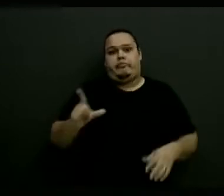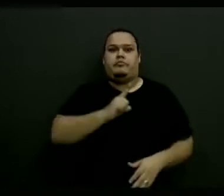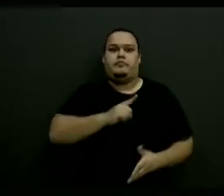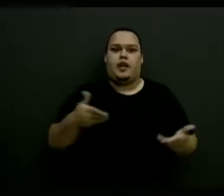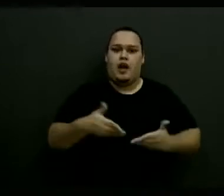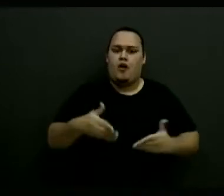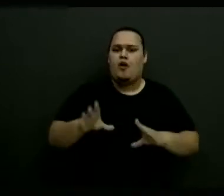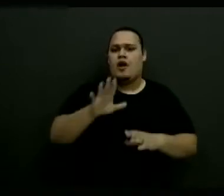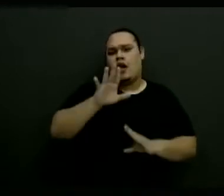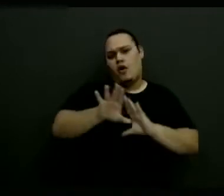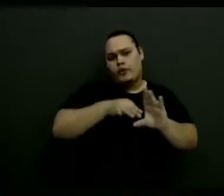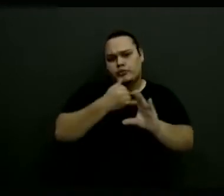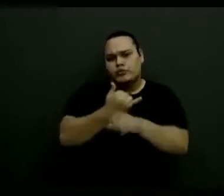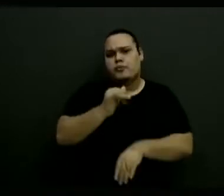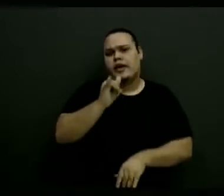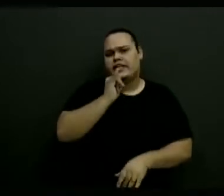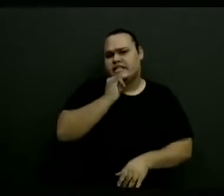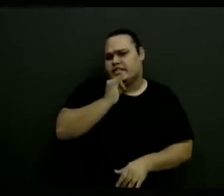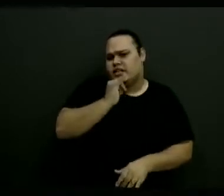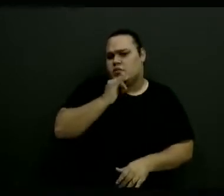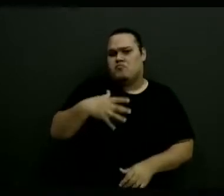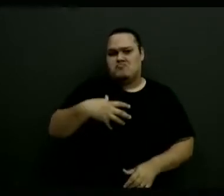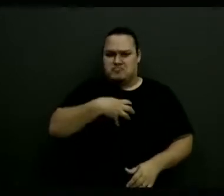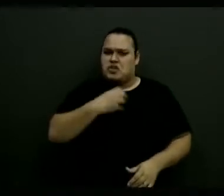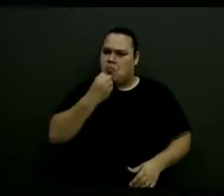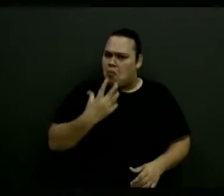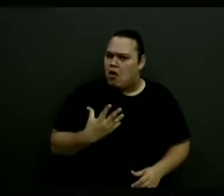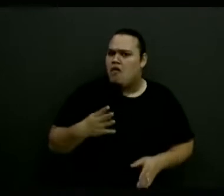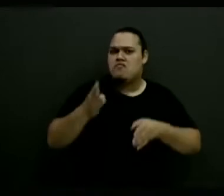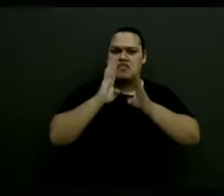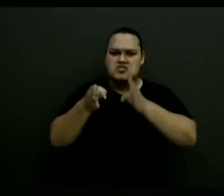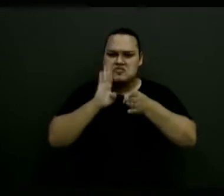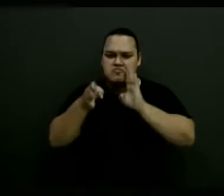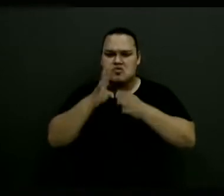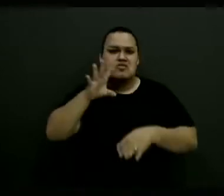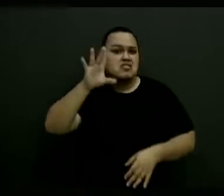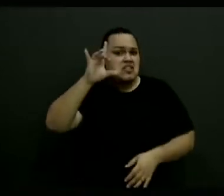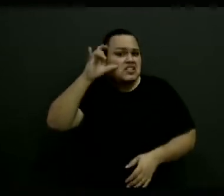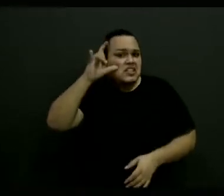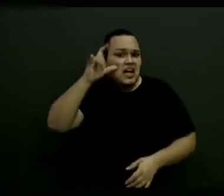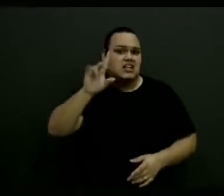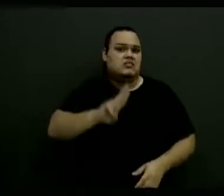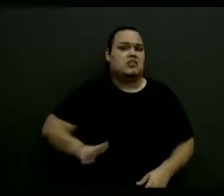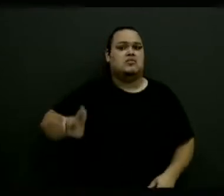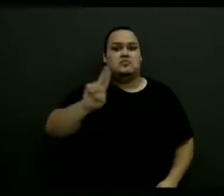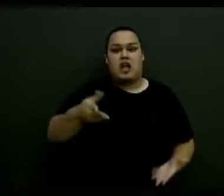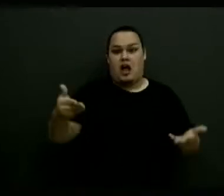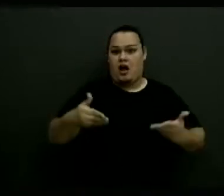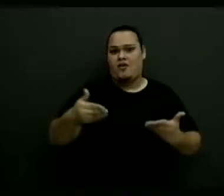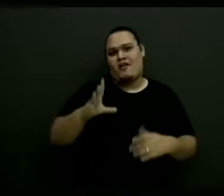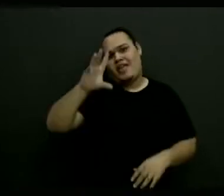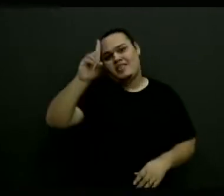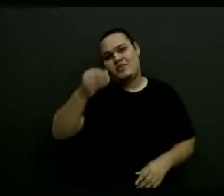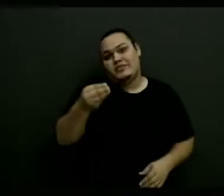muito boa, o Facebook, o Instagram. E tudo isso está à disposição.